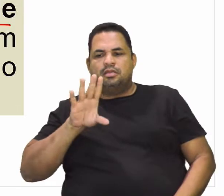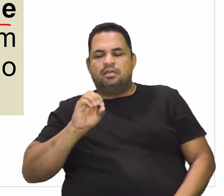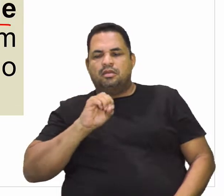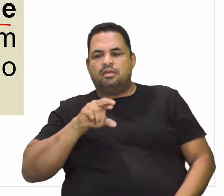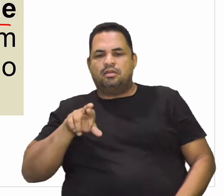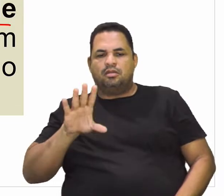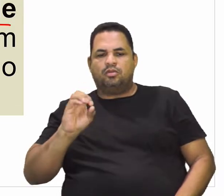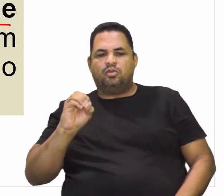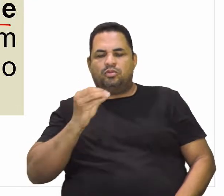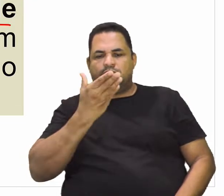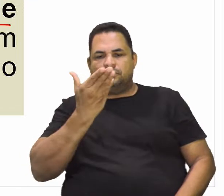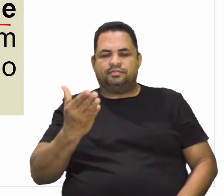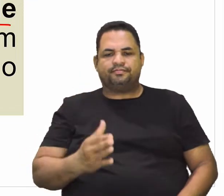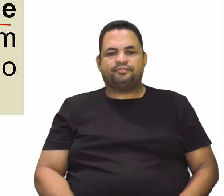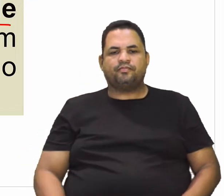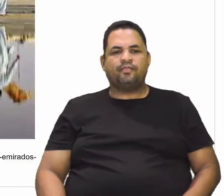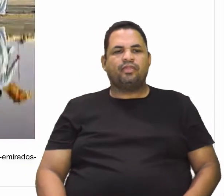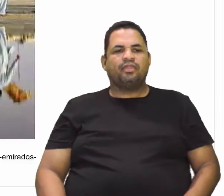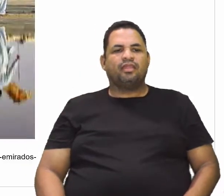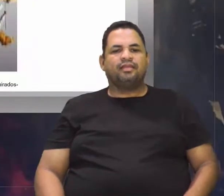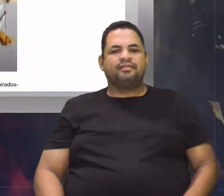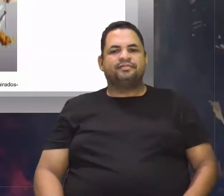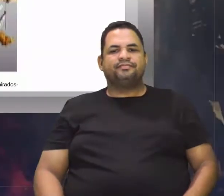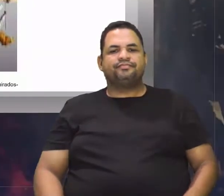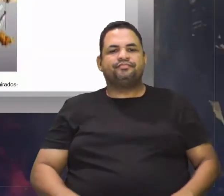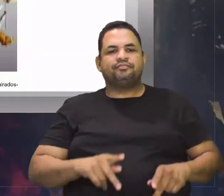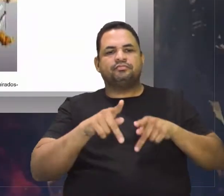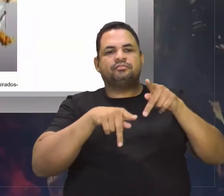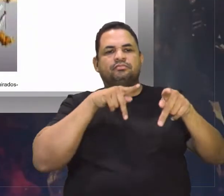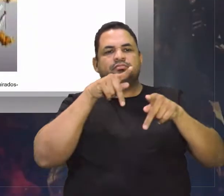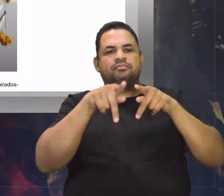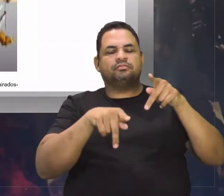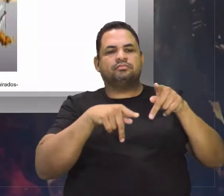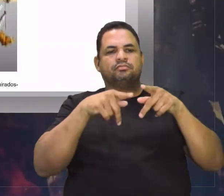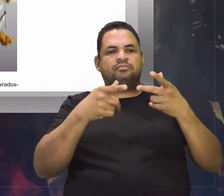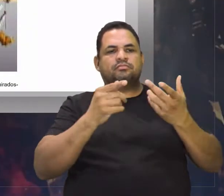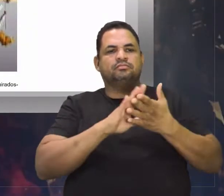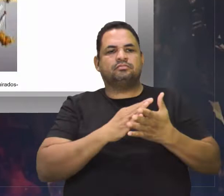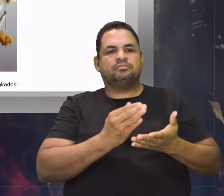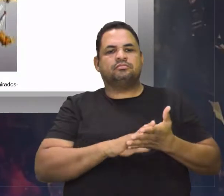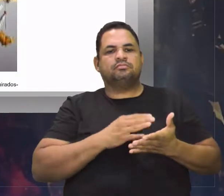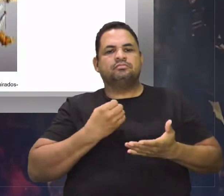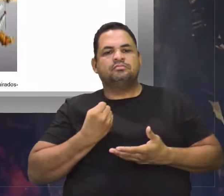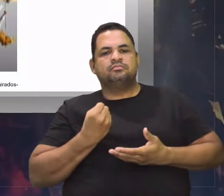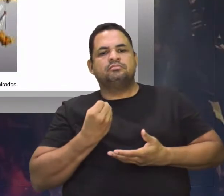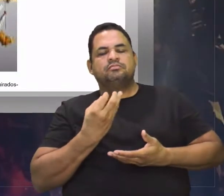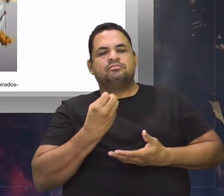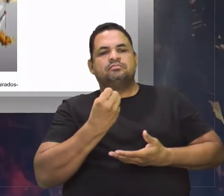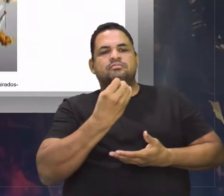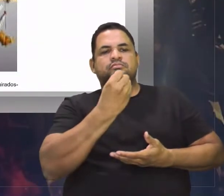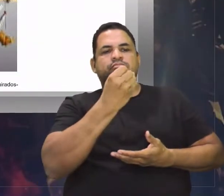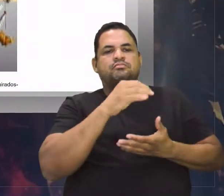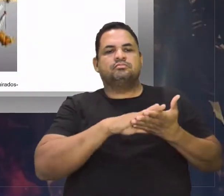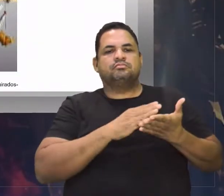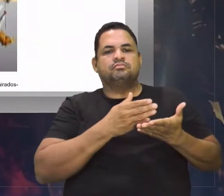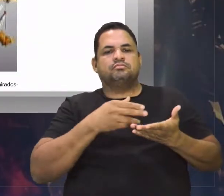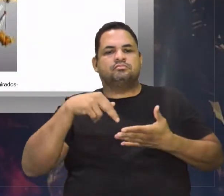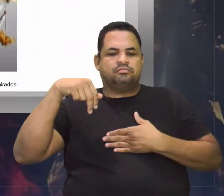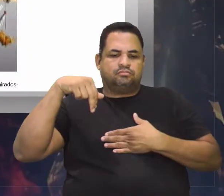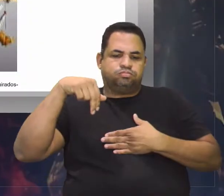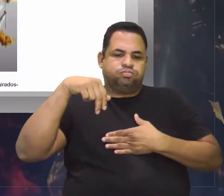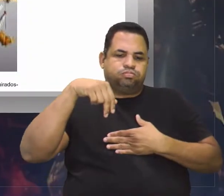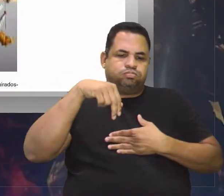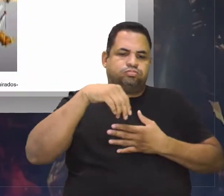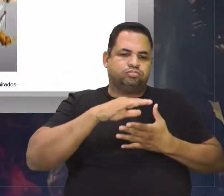Vem cá comigo, são esses povos que viajavam em suas caravanas.